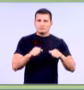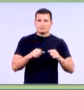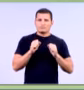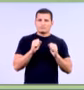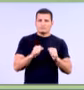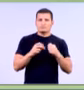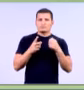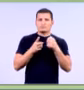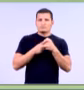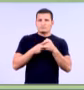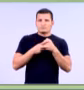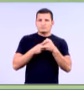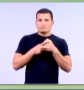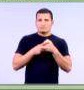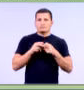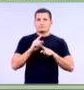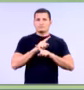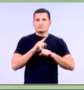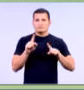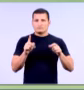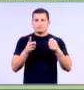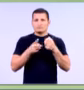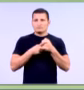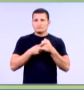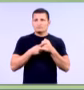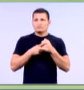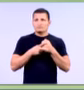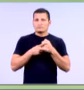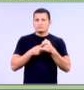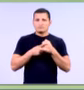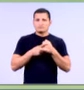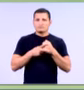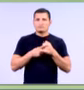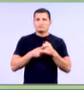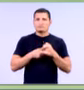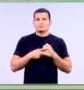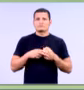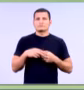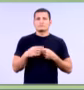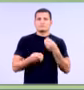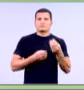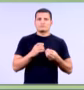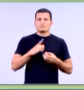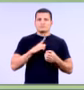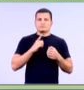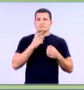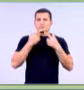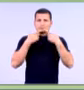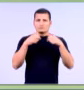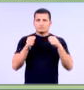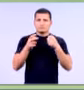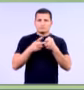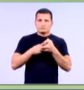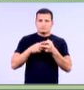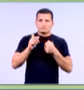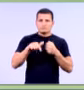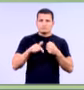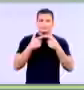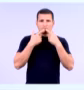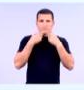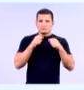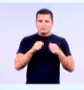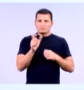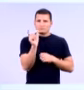ser verbal e não verbal. Quando é que nós temos uma linguagem verbal? É aquela linguagem que